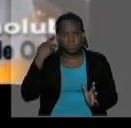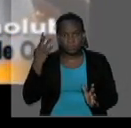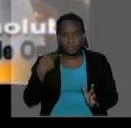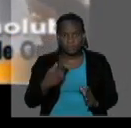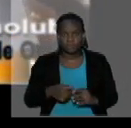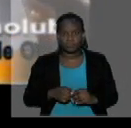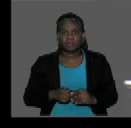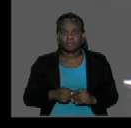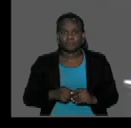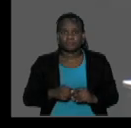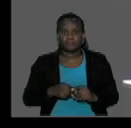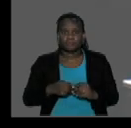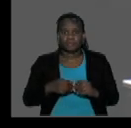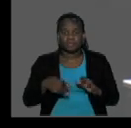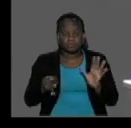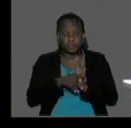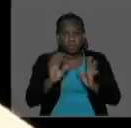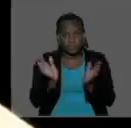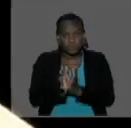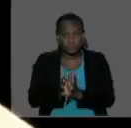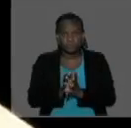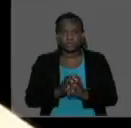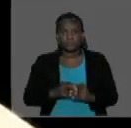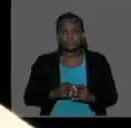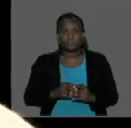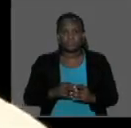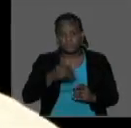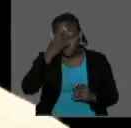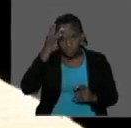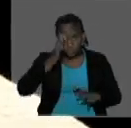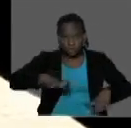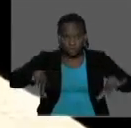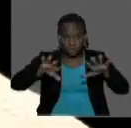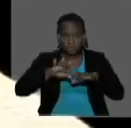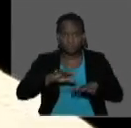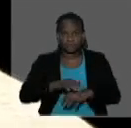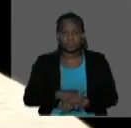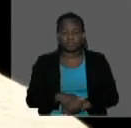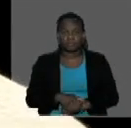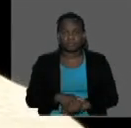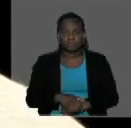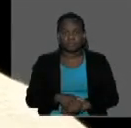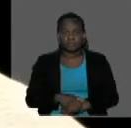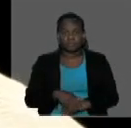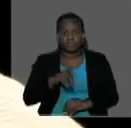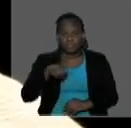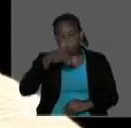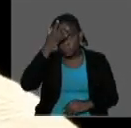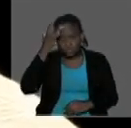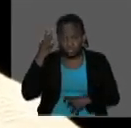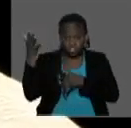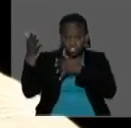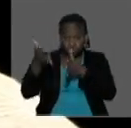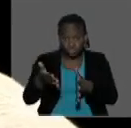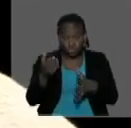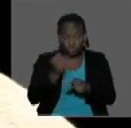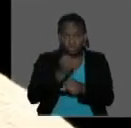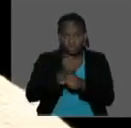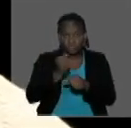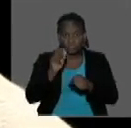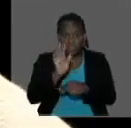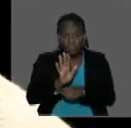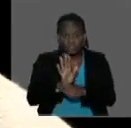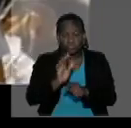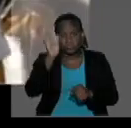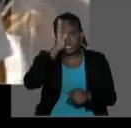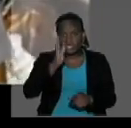natural, que é do nosso povo, que é da nossa gente, que é daqueles que aqui chegaram e construíram essa